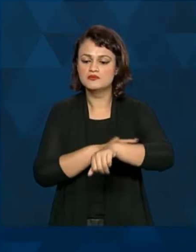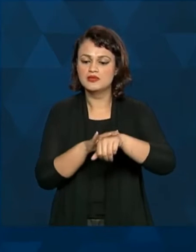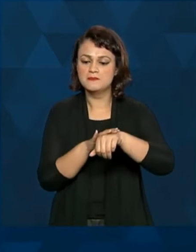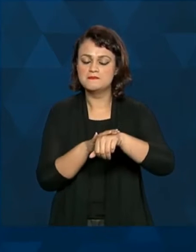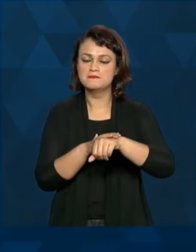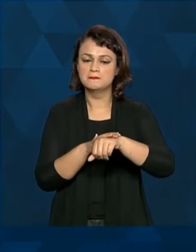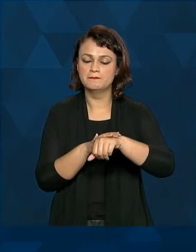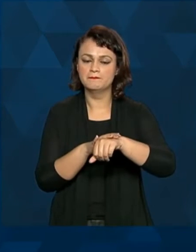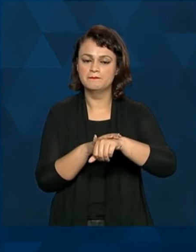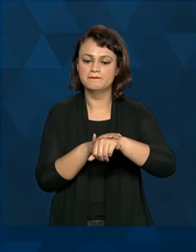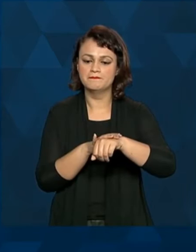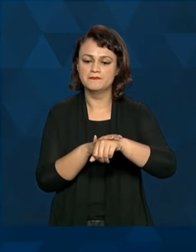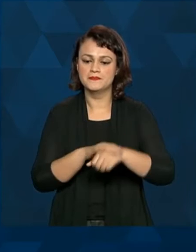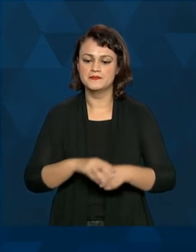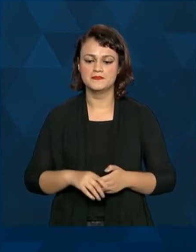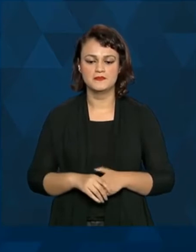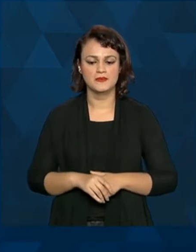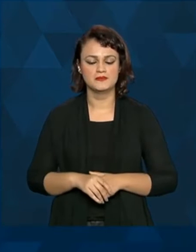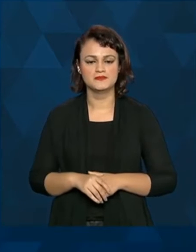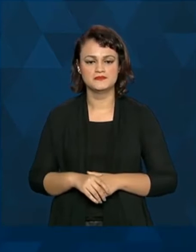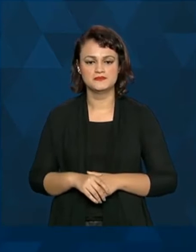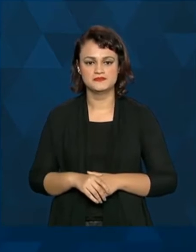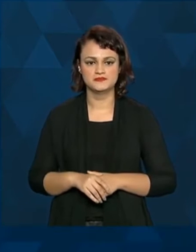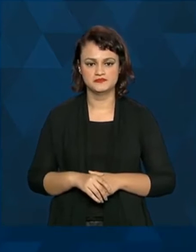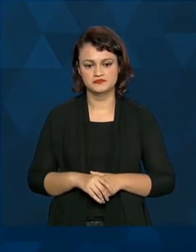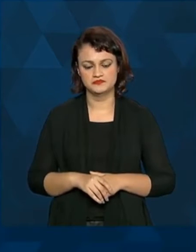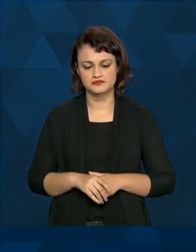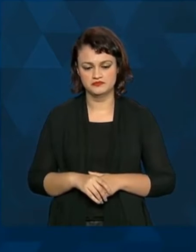e cor, a gente verifica que